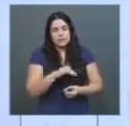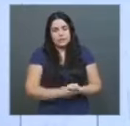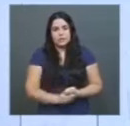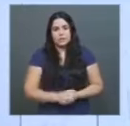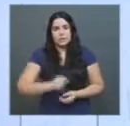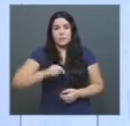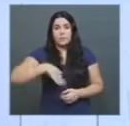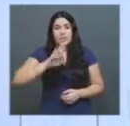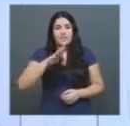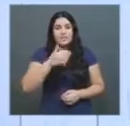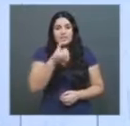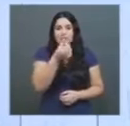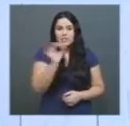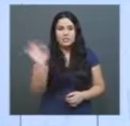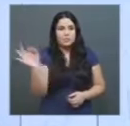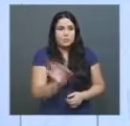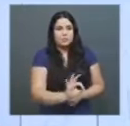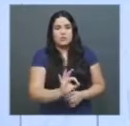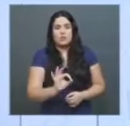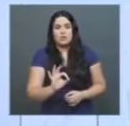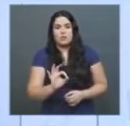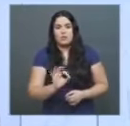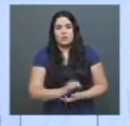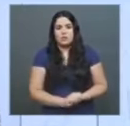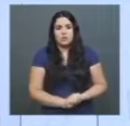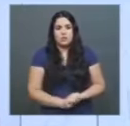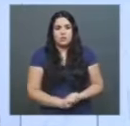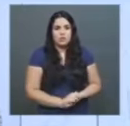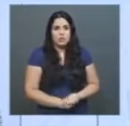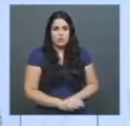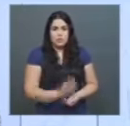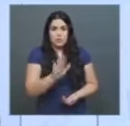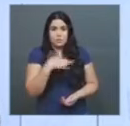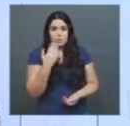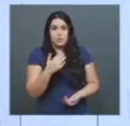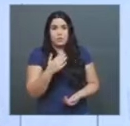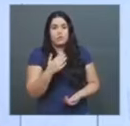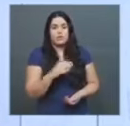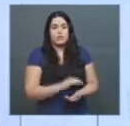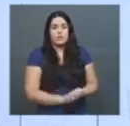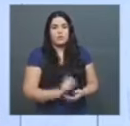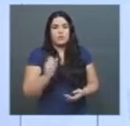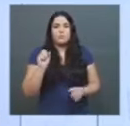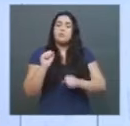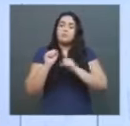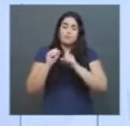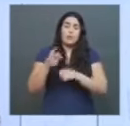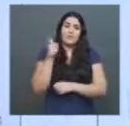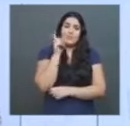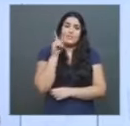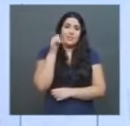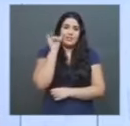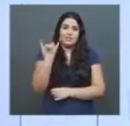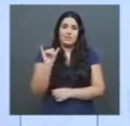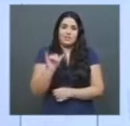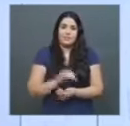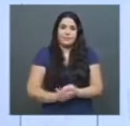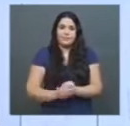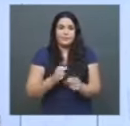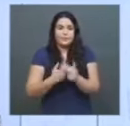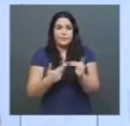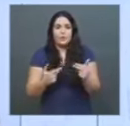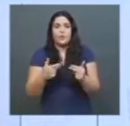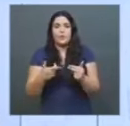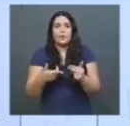mais de 60% dessas causas de óbitos que nós listamos anteriormente são preveníveis. São consideradas